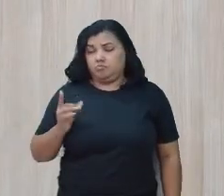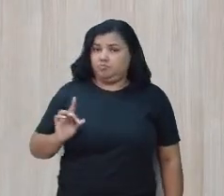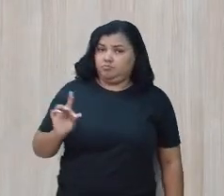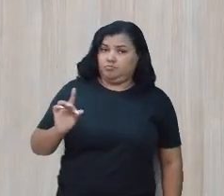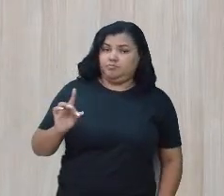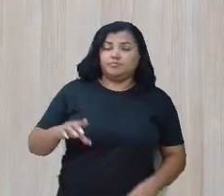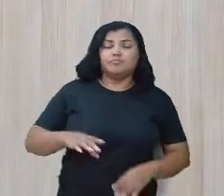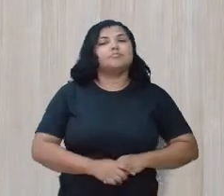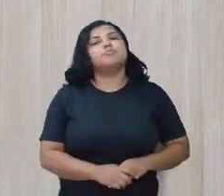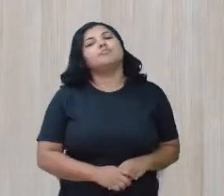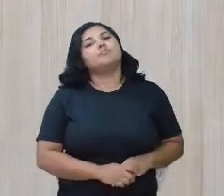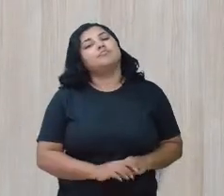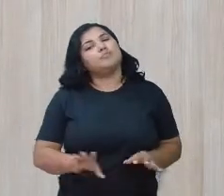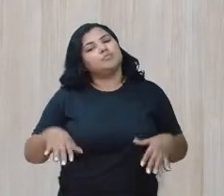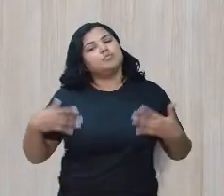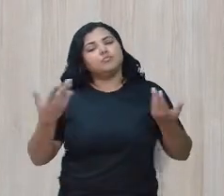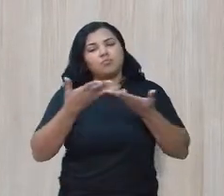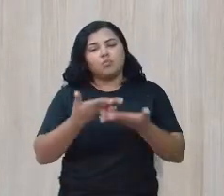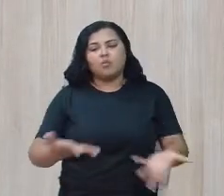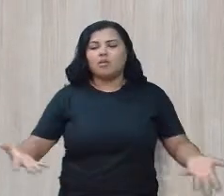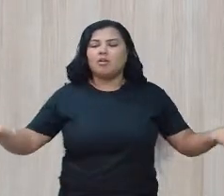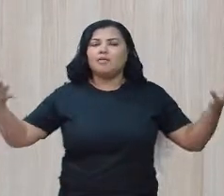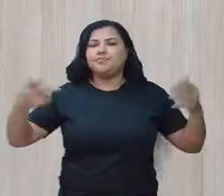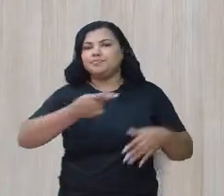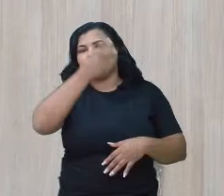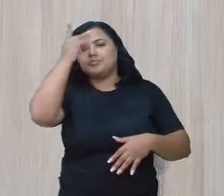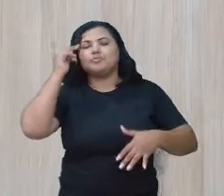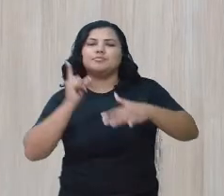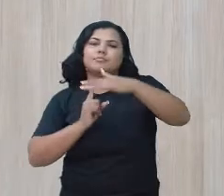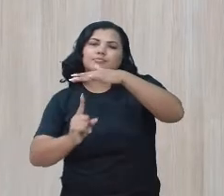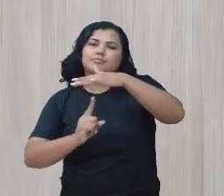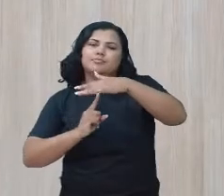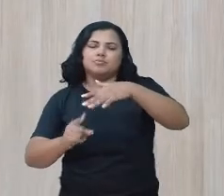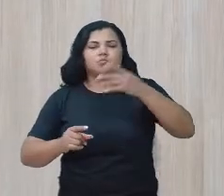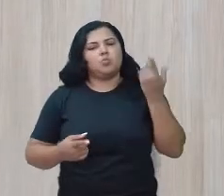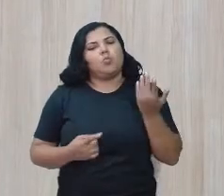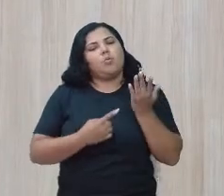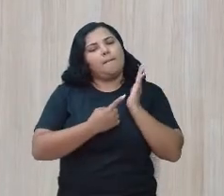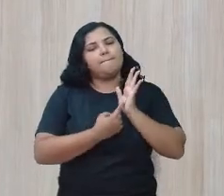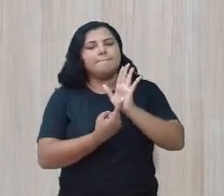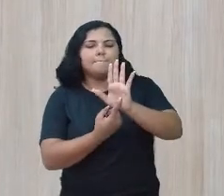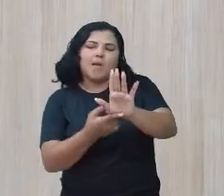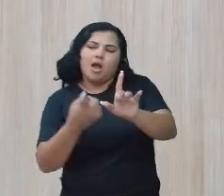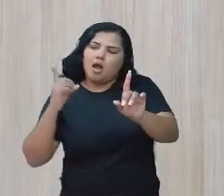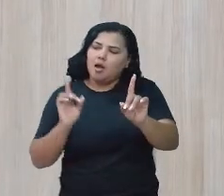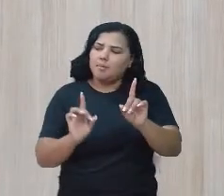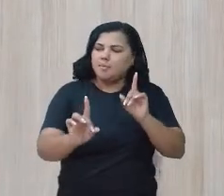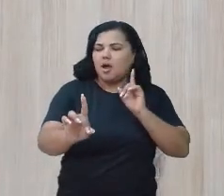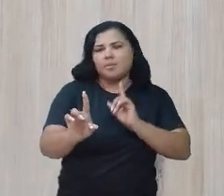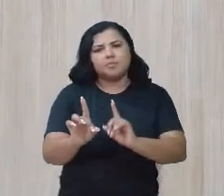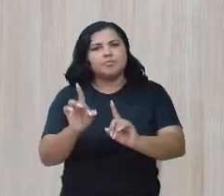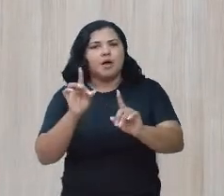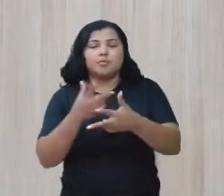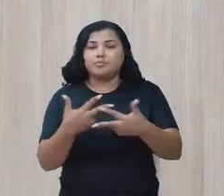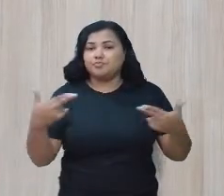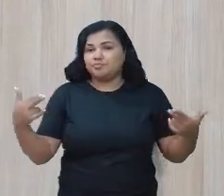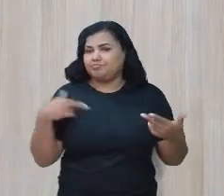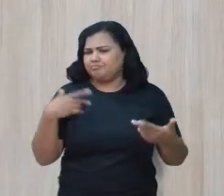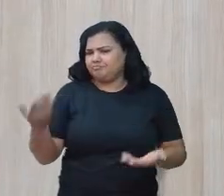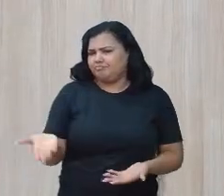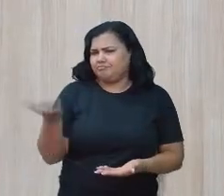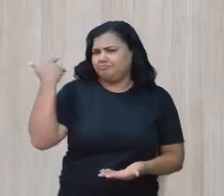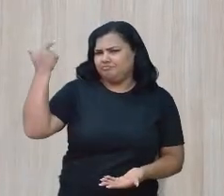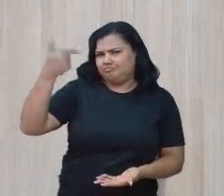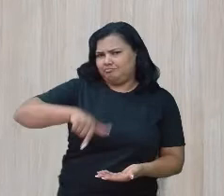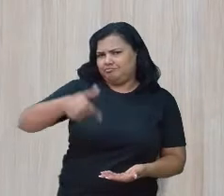não, né? E ali se representa, se traz para aquele lugar algo que não estaria ali. Né? Ou